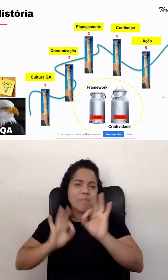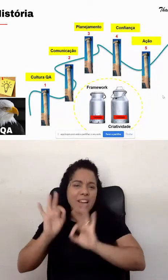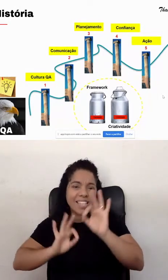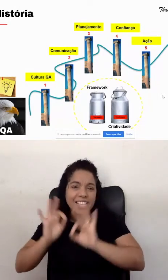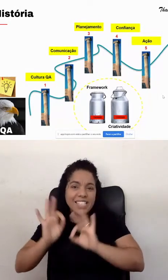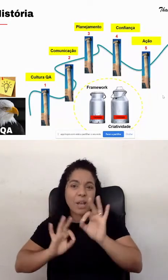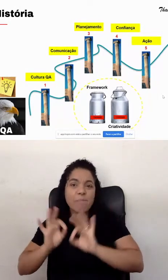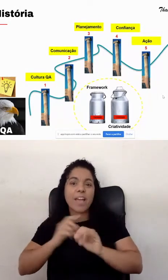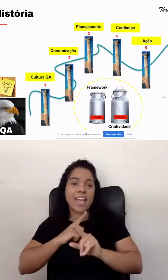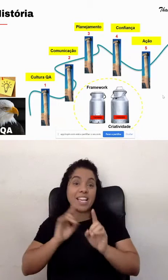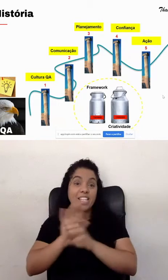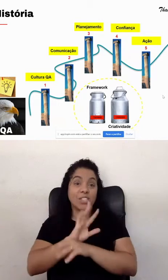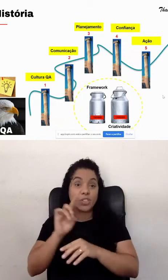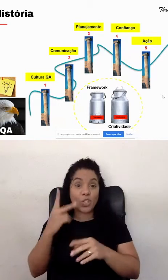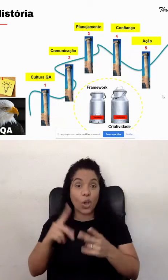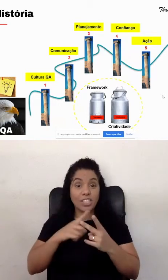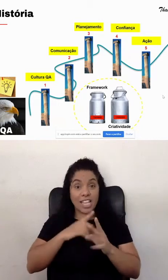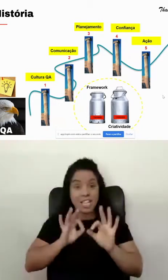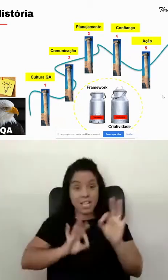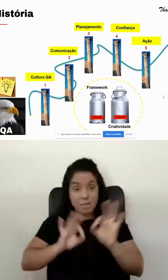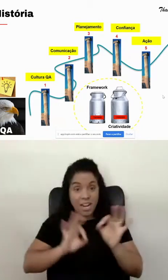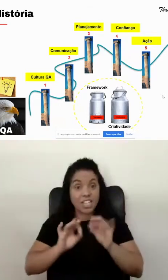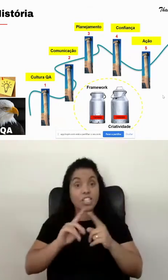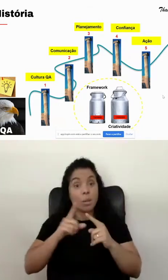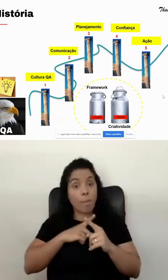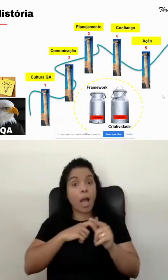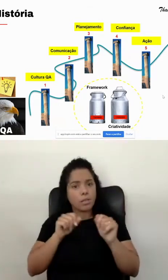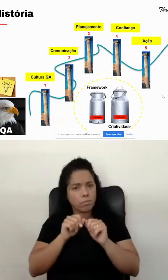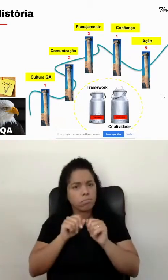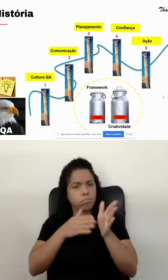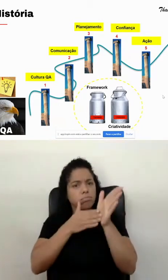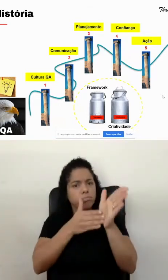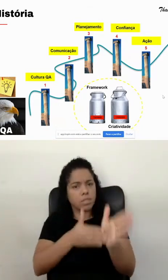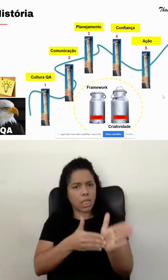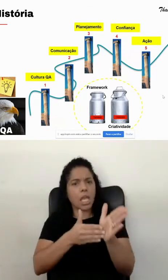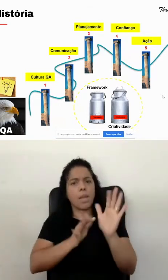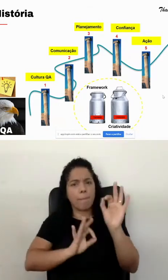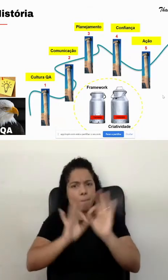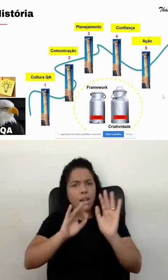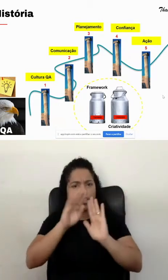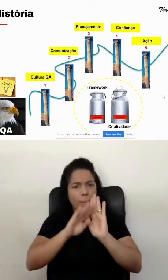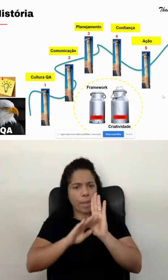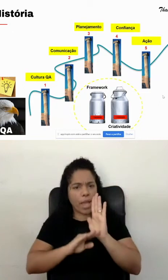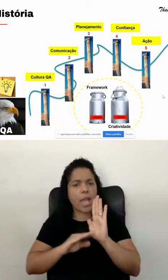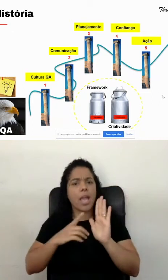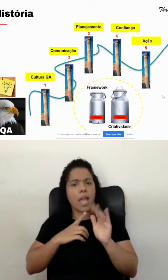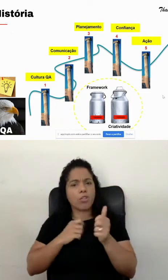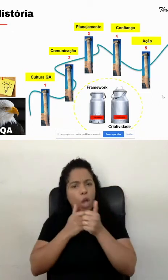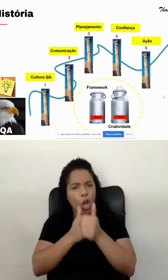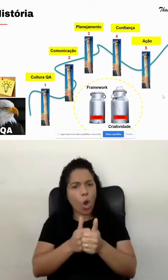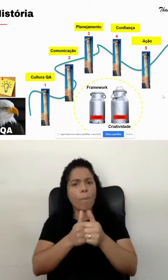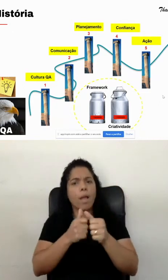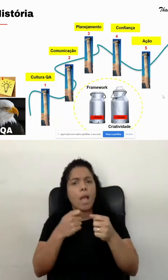que a gente tem que não só ter o planejamento, mas executar esse planejamento, acompanhar esse planejamento para que